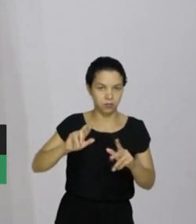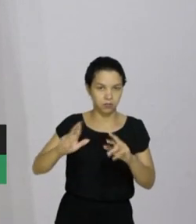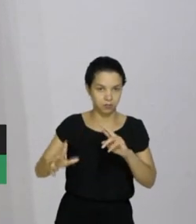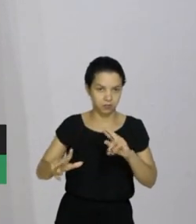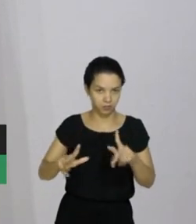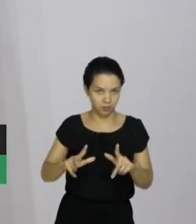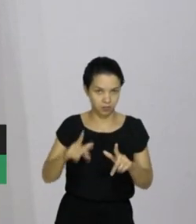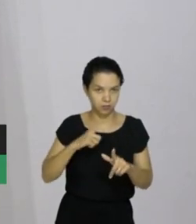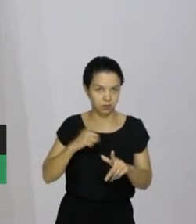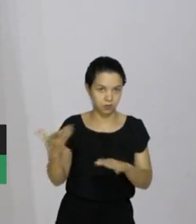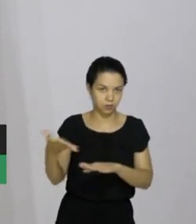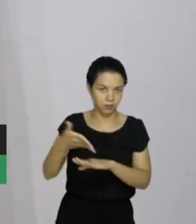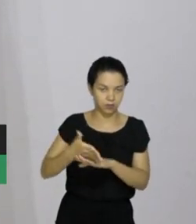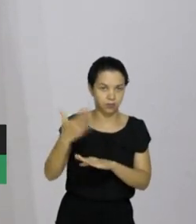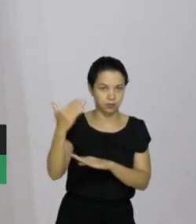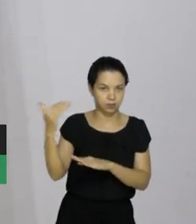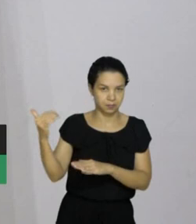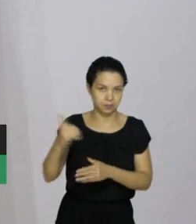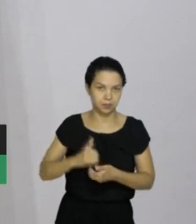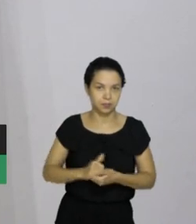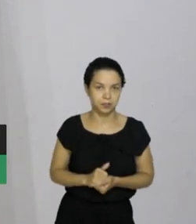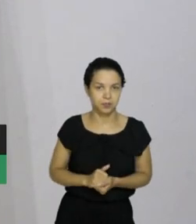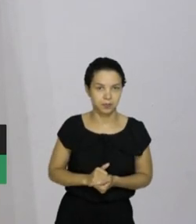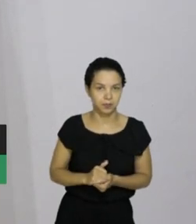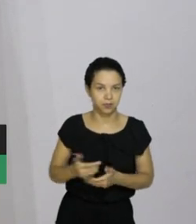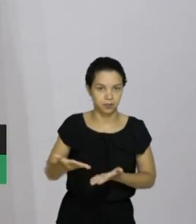os barcos meu líder